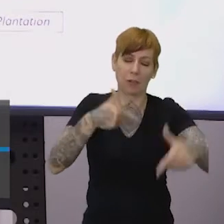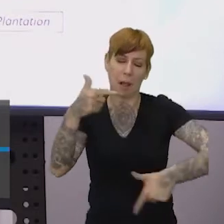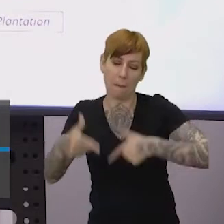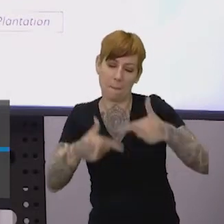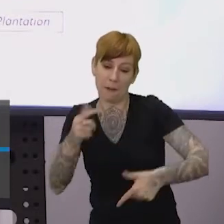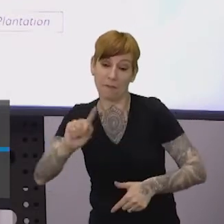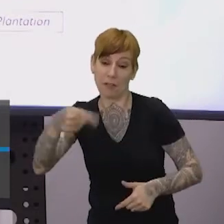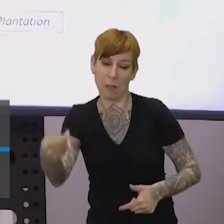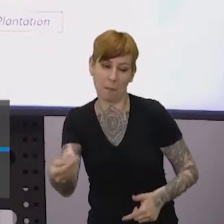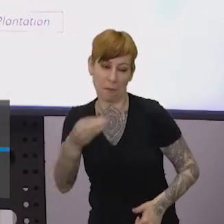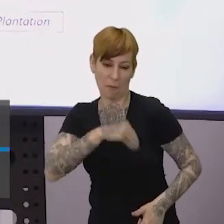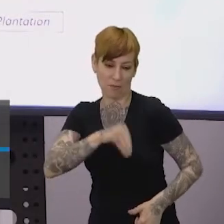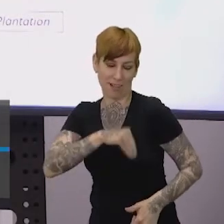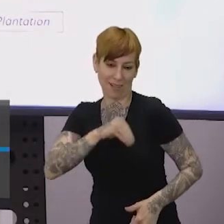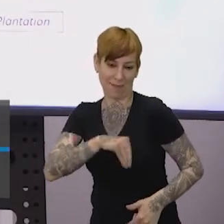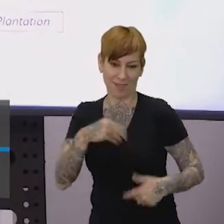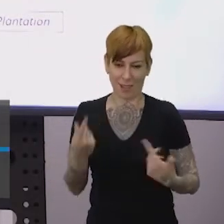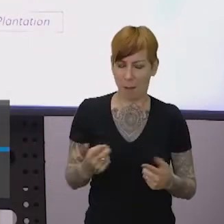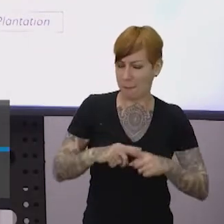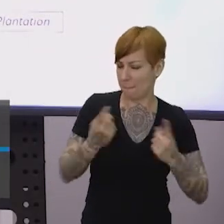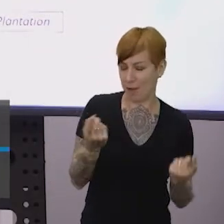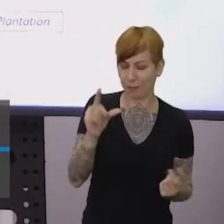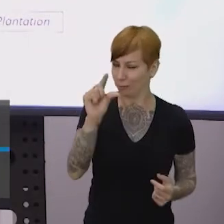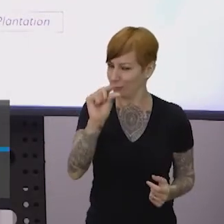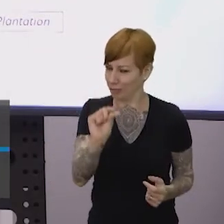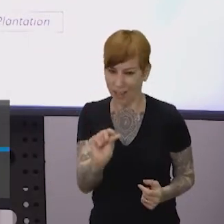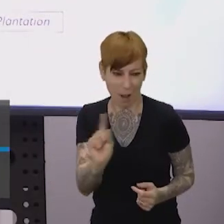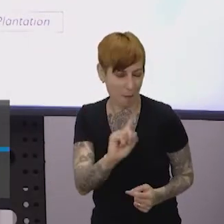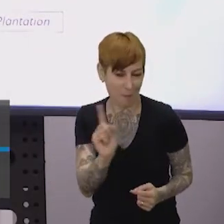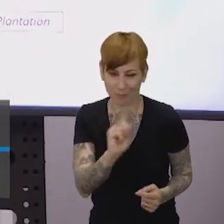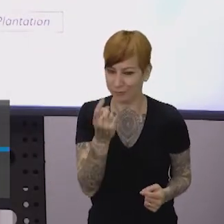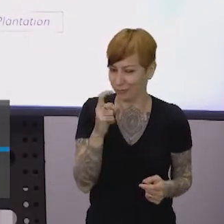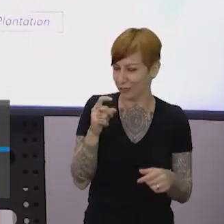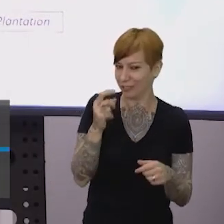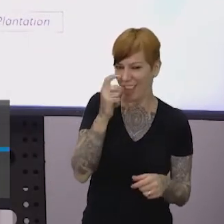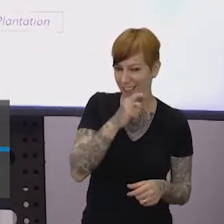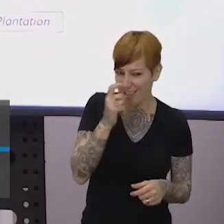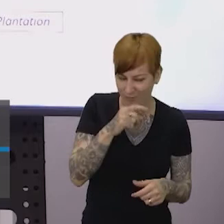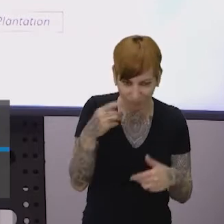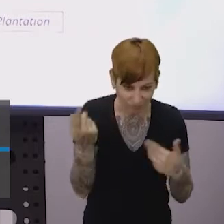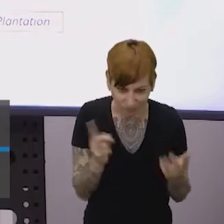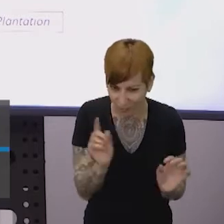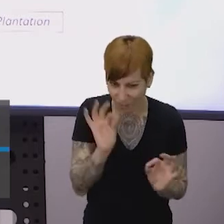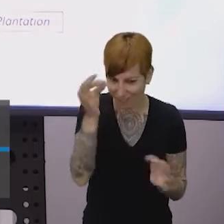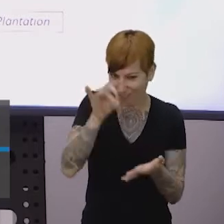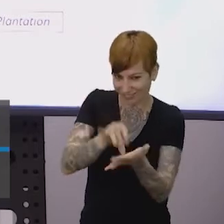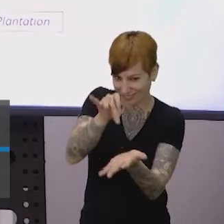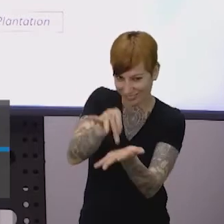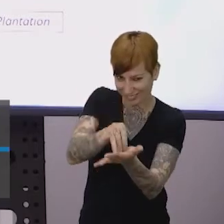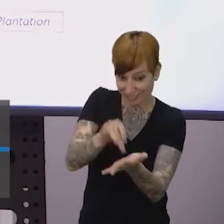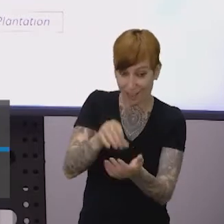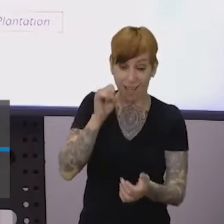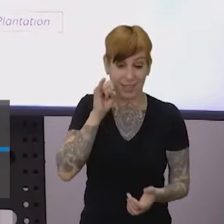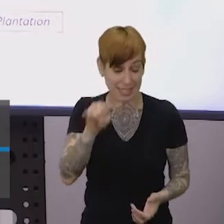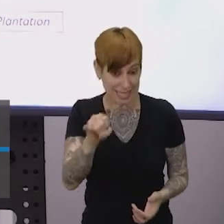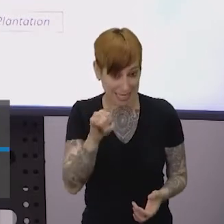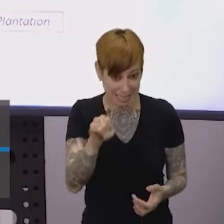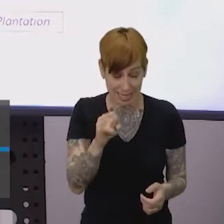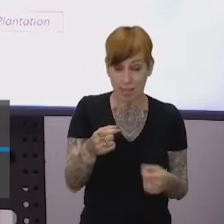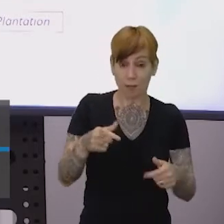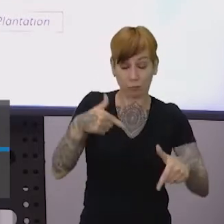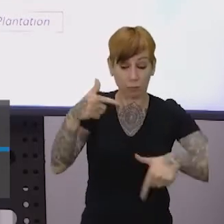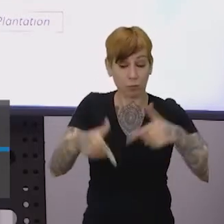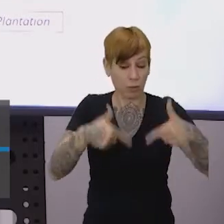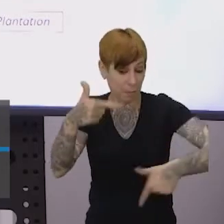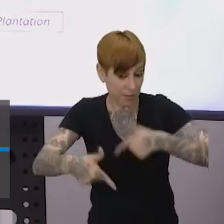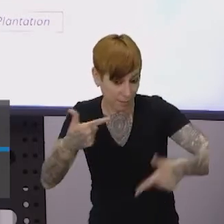um salário de fome, as condições eram precaríssimas, e se os indígenas não cumprissem as metas,